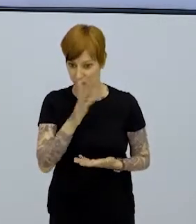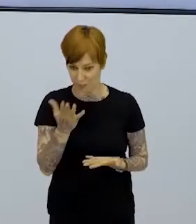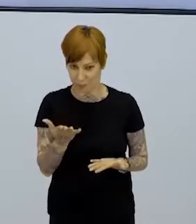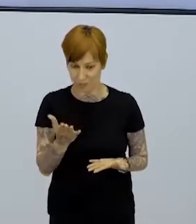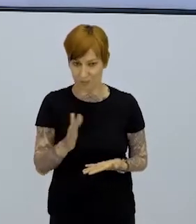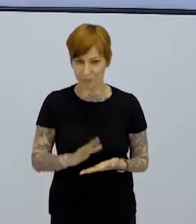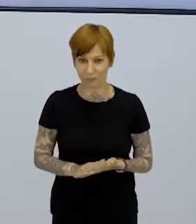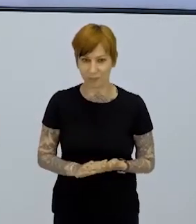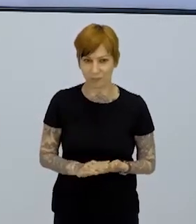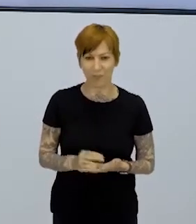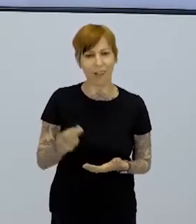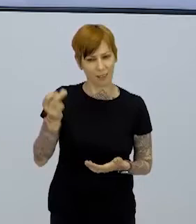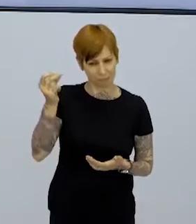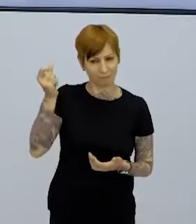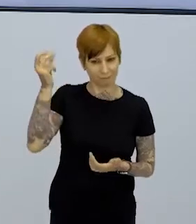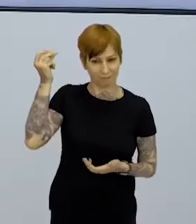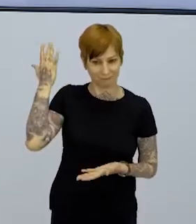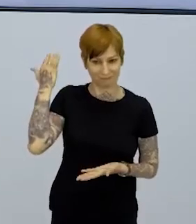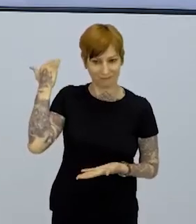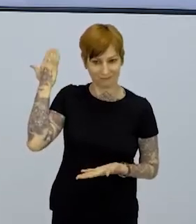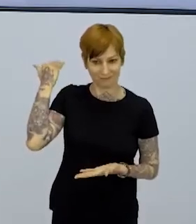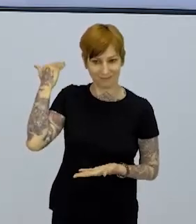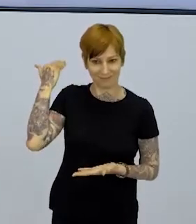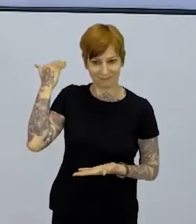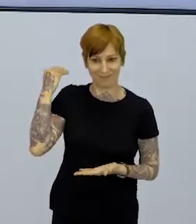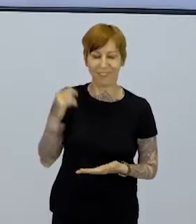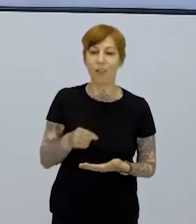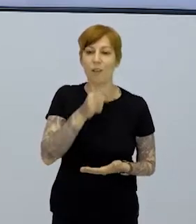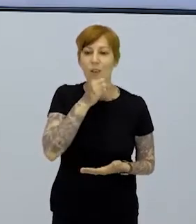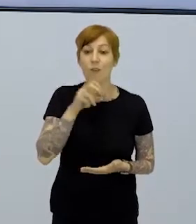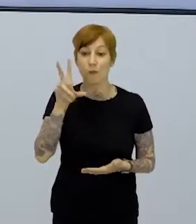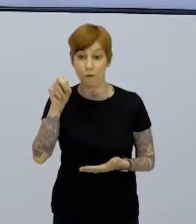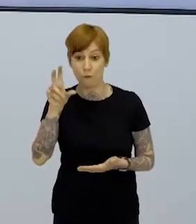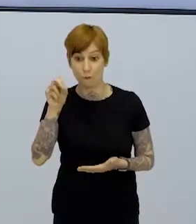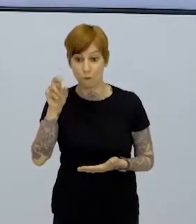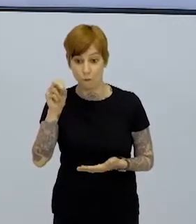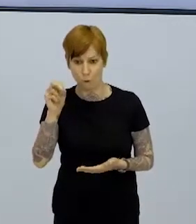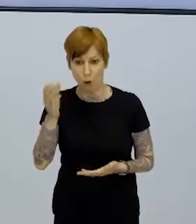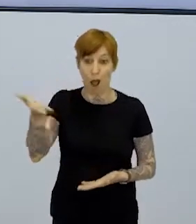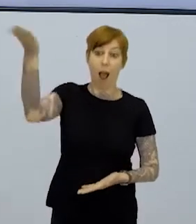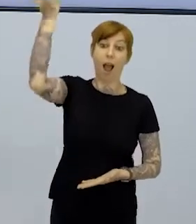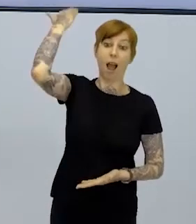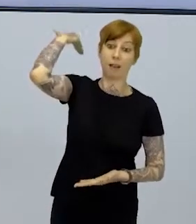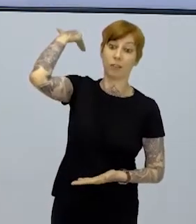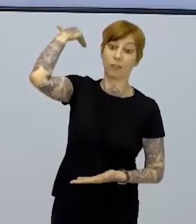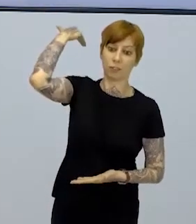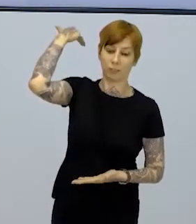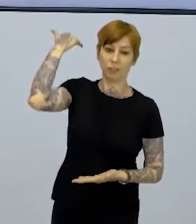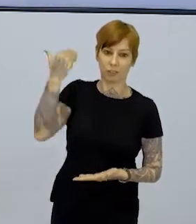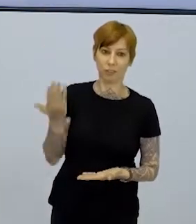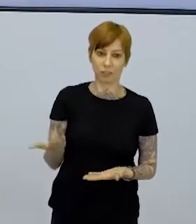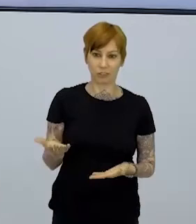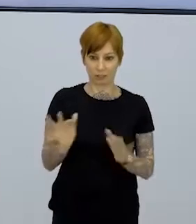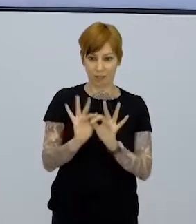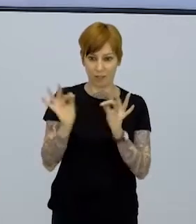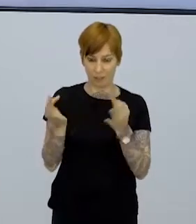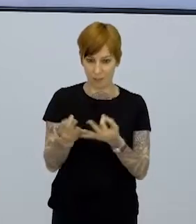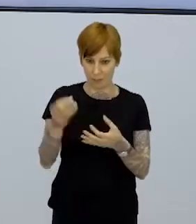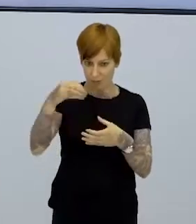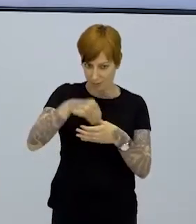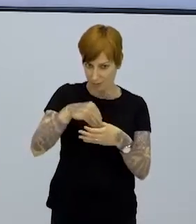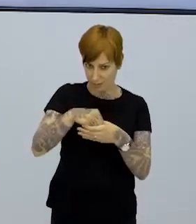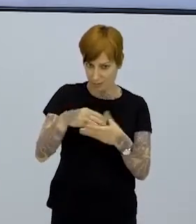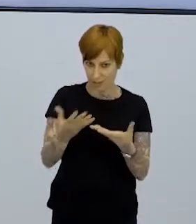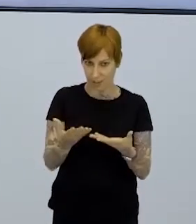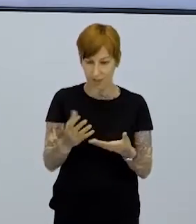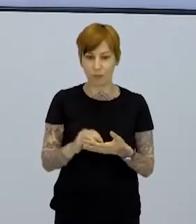uma coisa que era muito estigma para pessoal, tipo, do meu vô para trás, né? Pelo menos assim, na minha família, dentro da cultura que eu estava